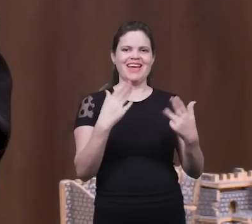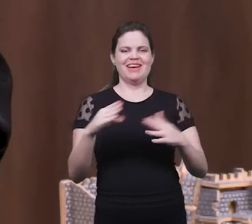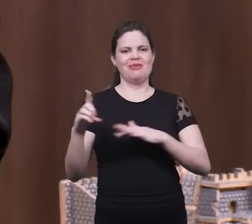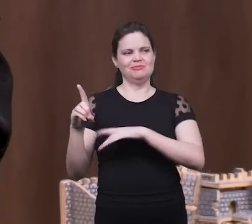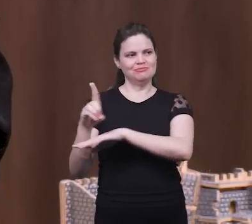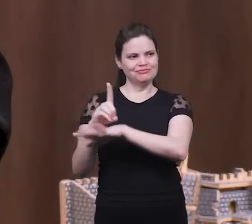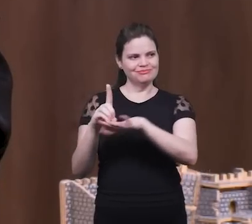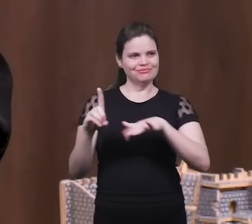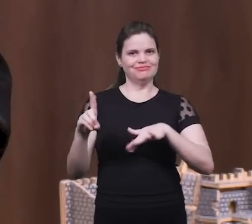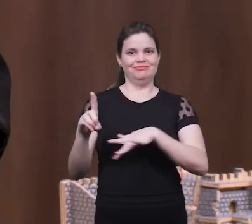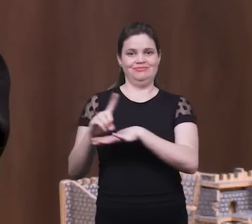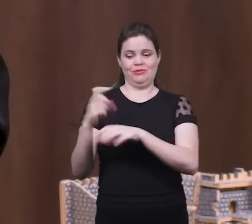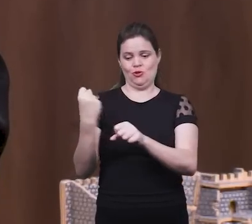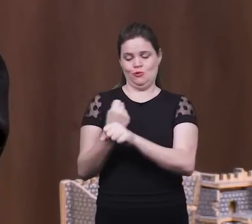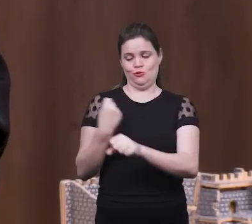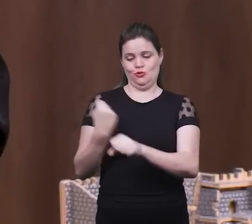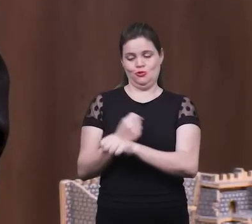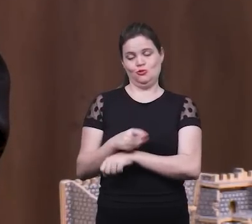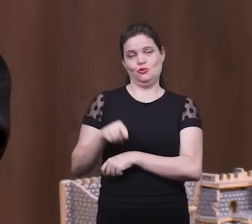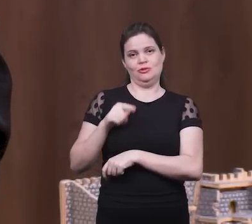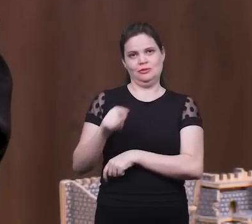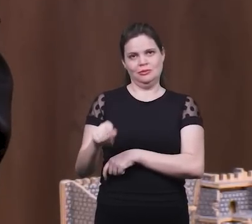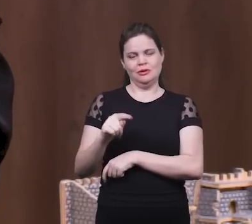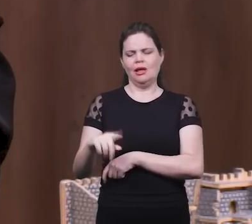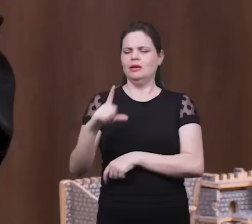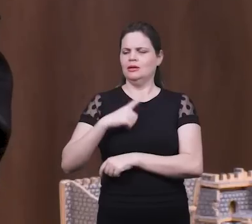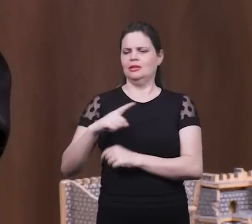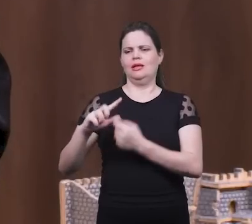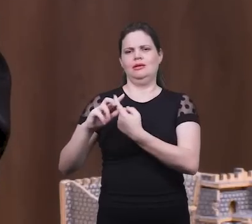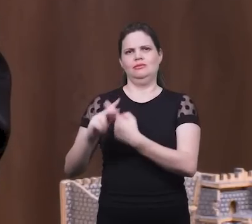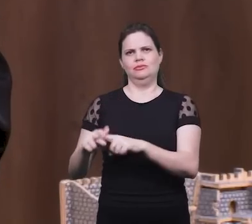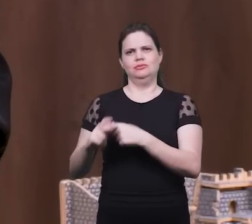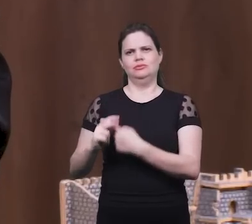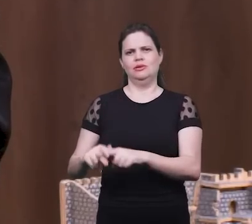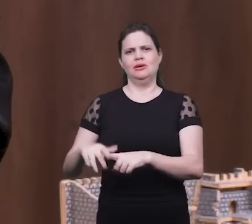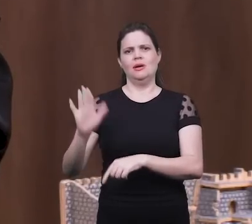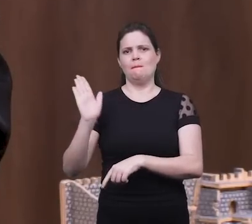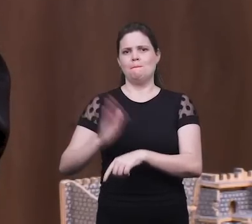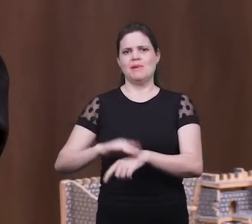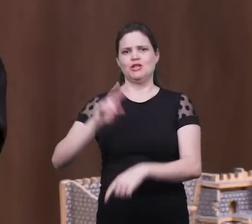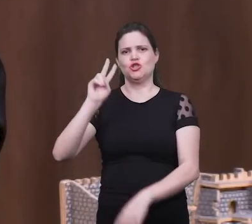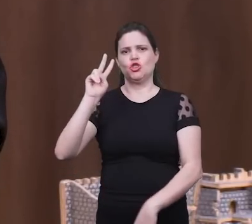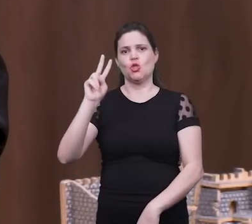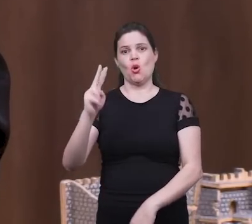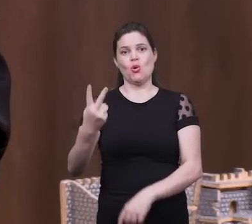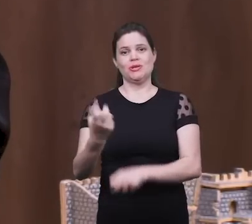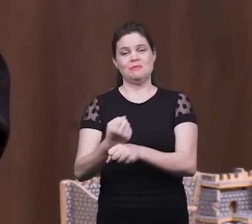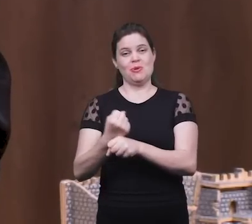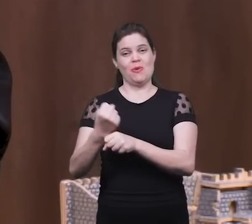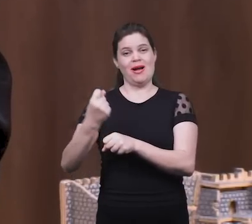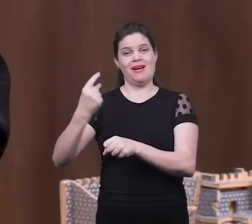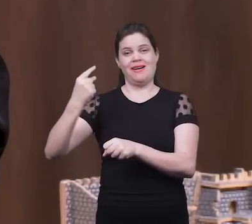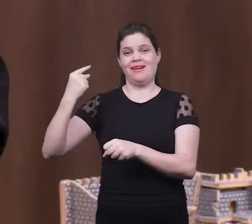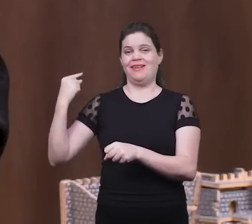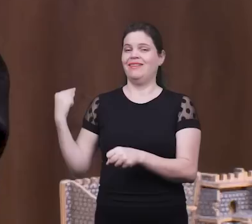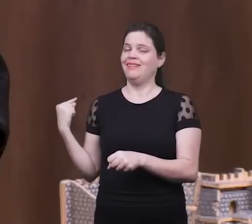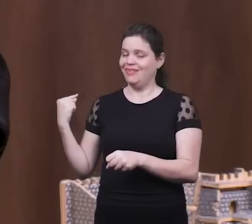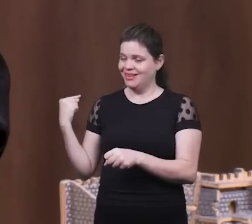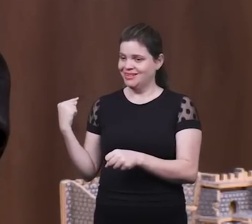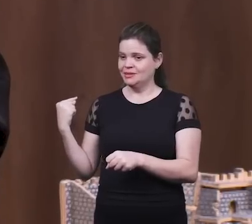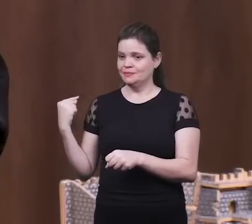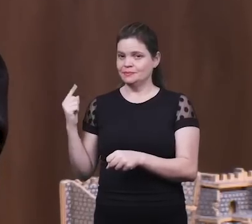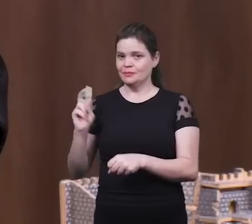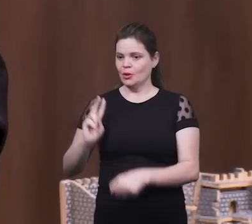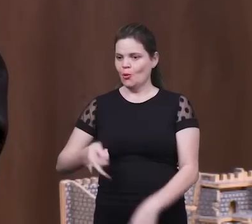construído e reformado há mais de 2000 anos, lá por Herodes. Ele está lá,